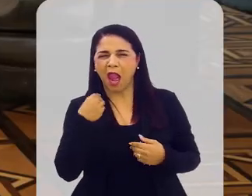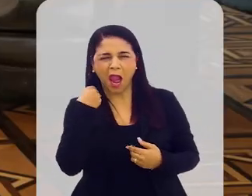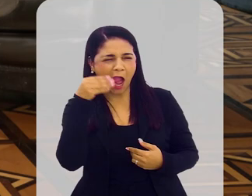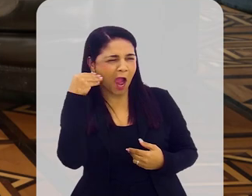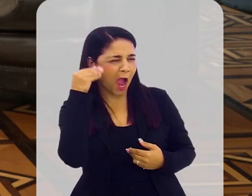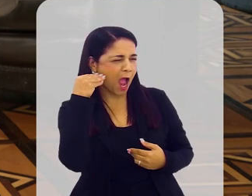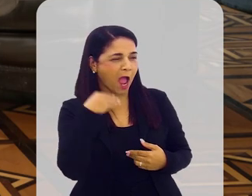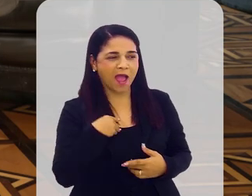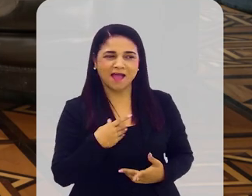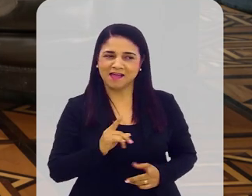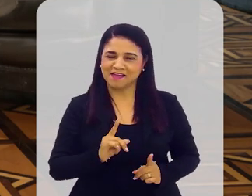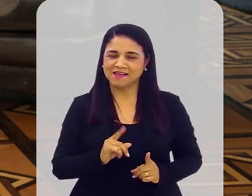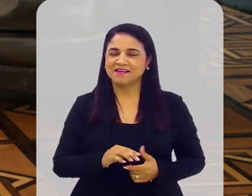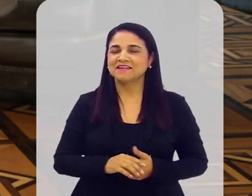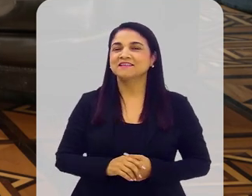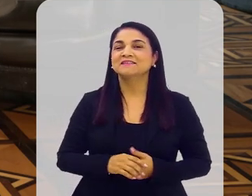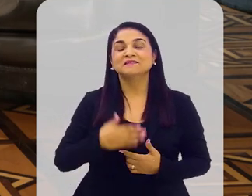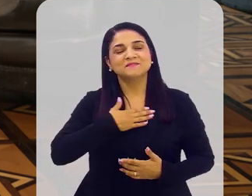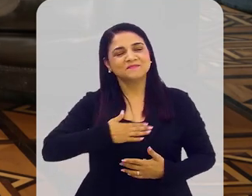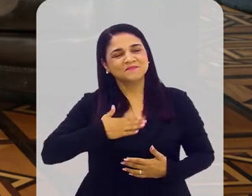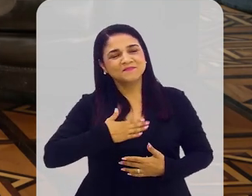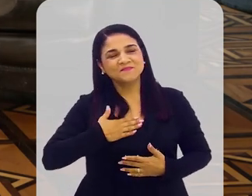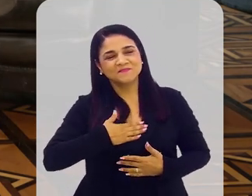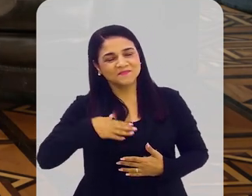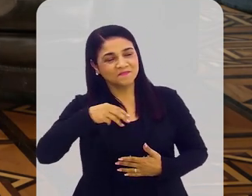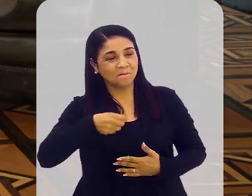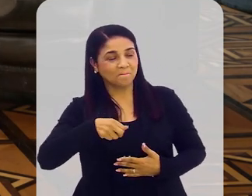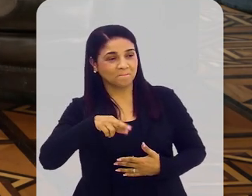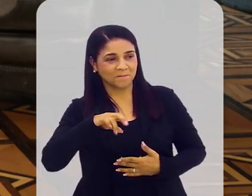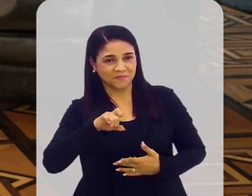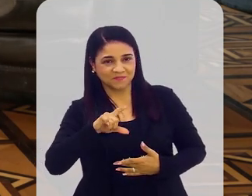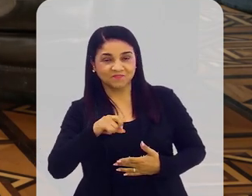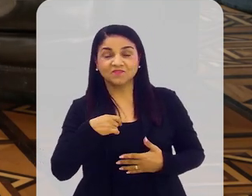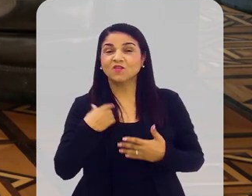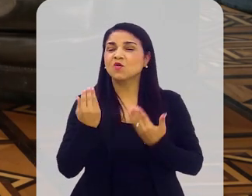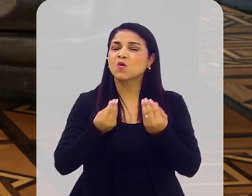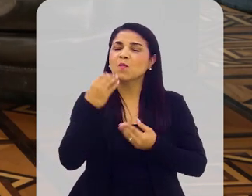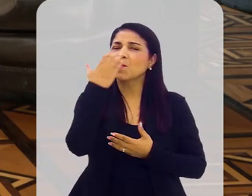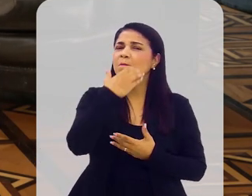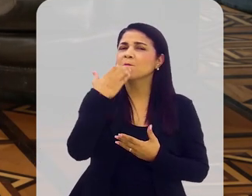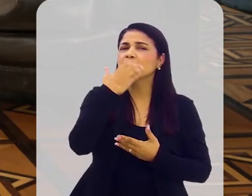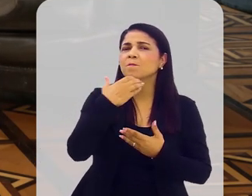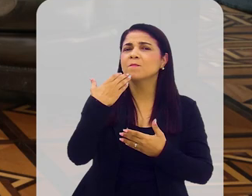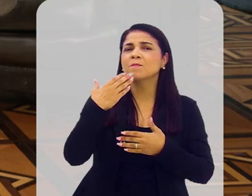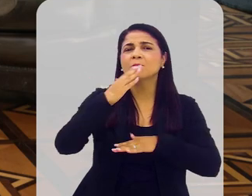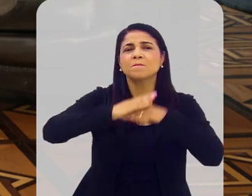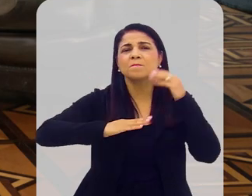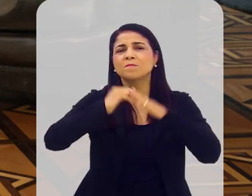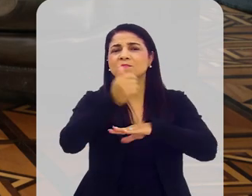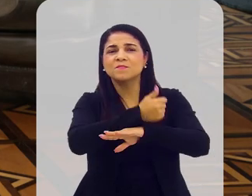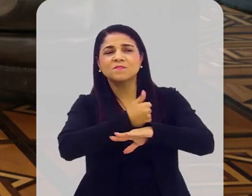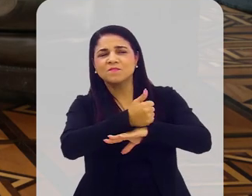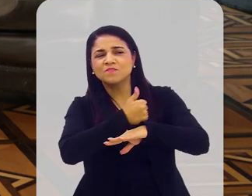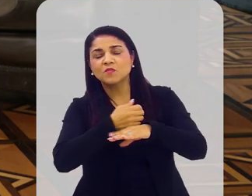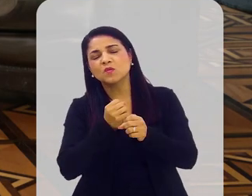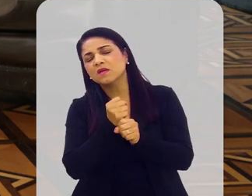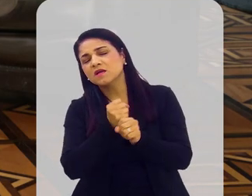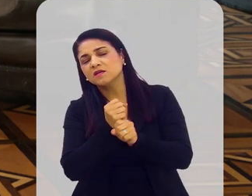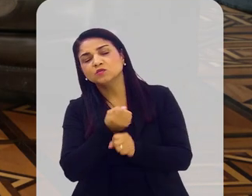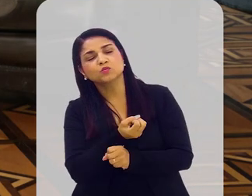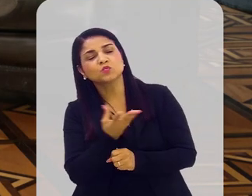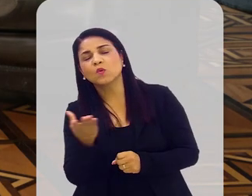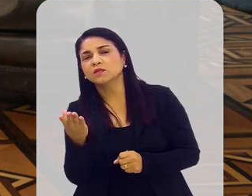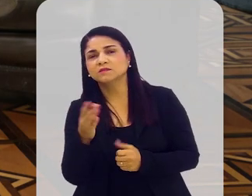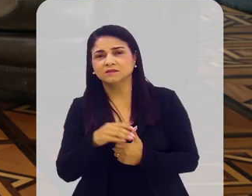não dou mole. Prazer, Marcelo. Que bom estar contigo, tá? Marcelo, como é que é esse processo de música? Quantos anos na música, apesar que eu também já